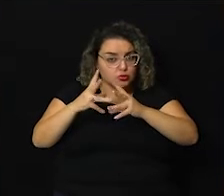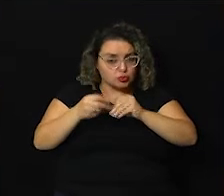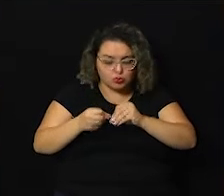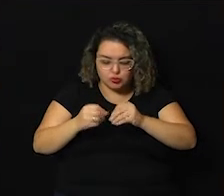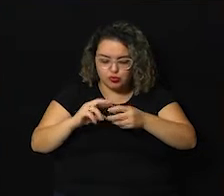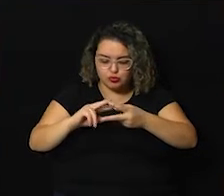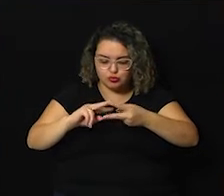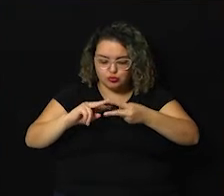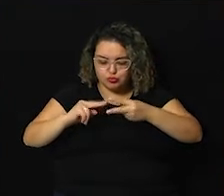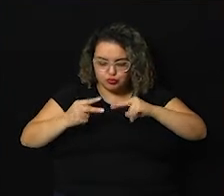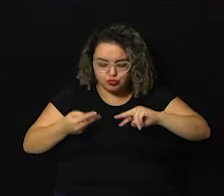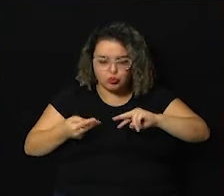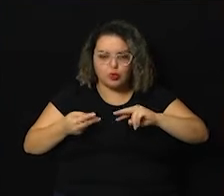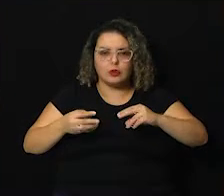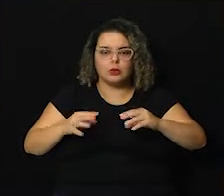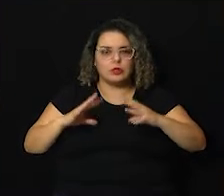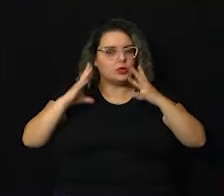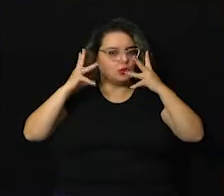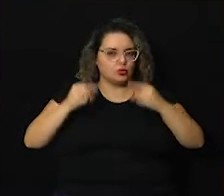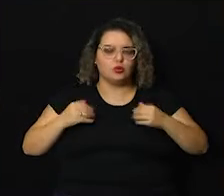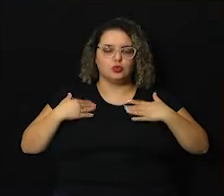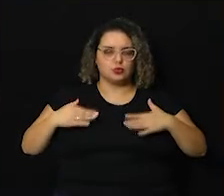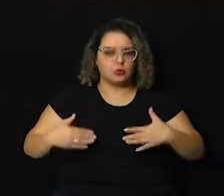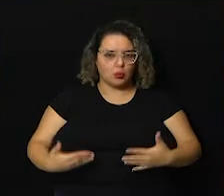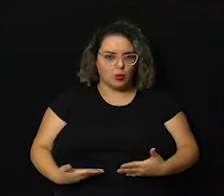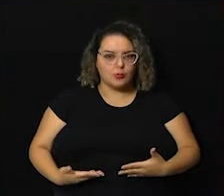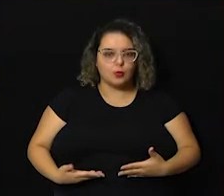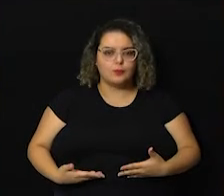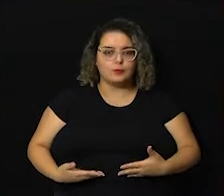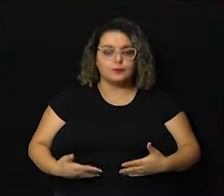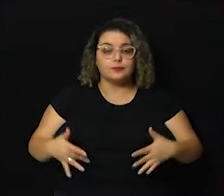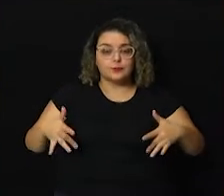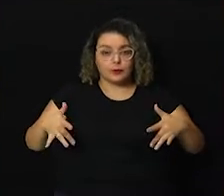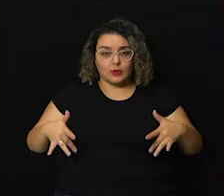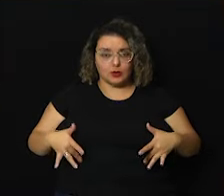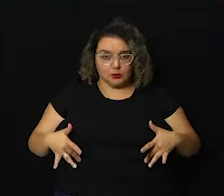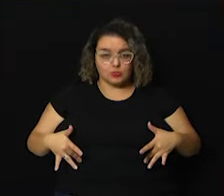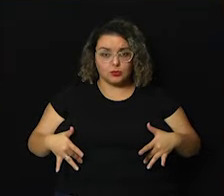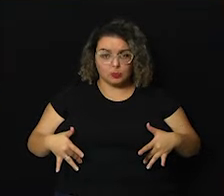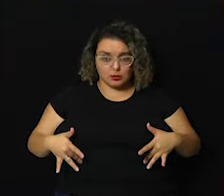genética que nós temos no nosso corpo como um todo, e no rim,